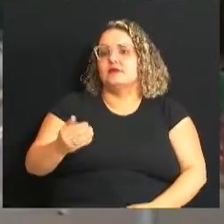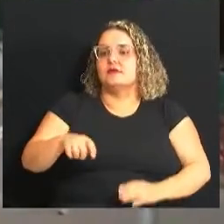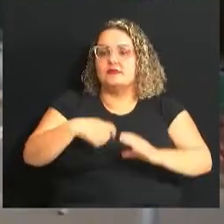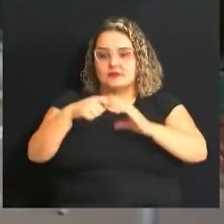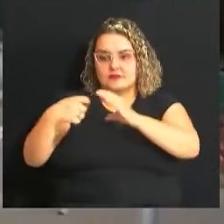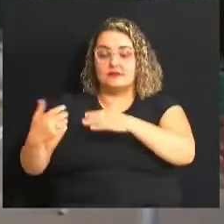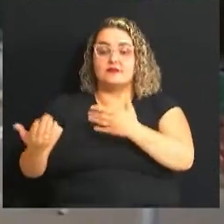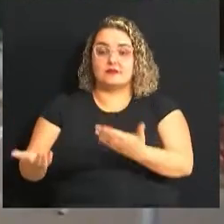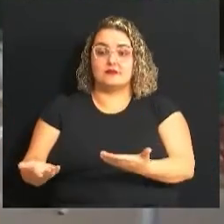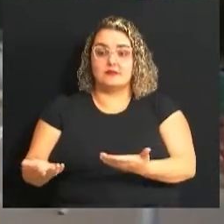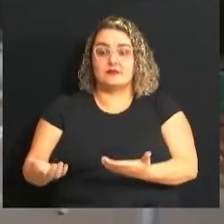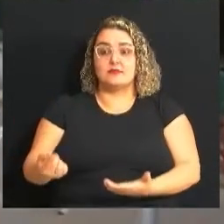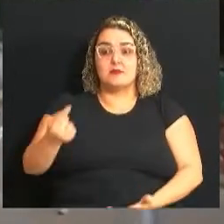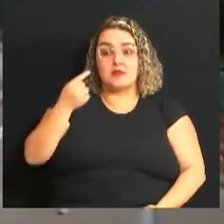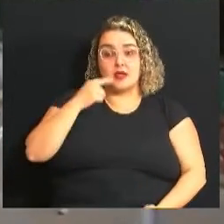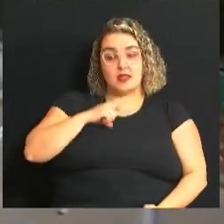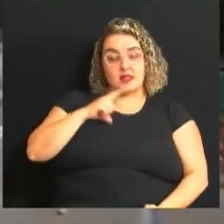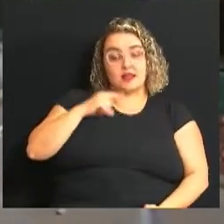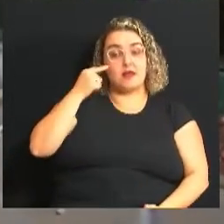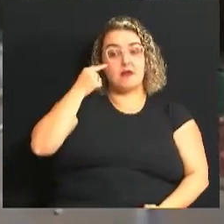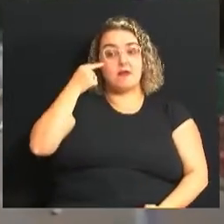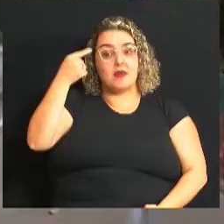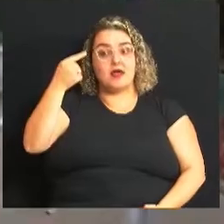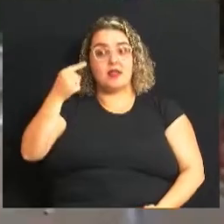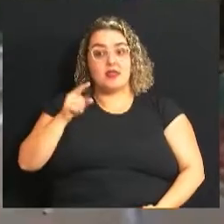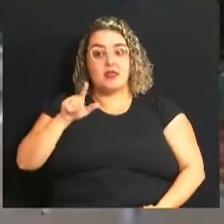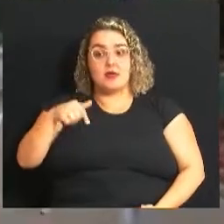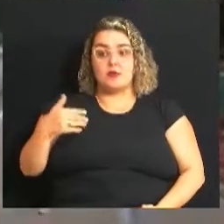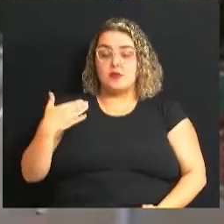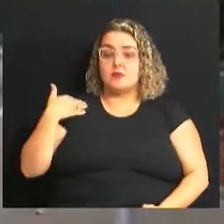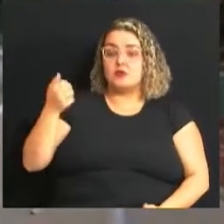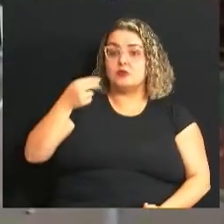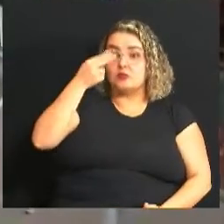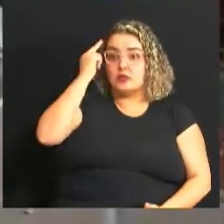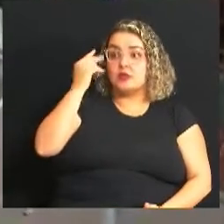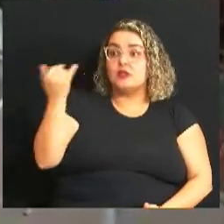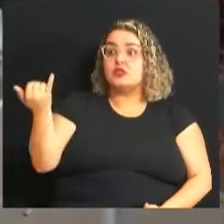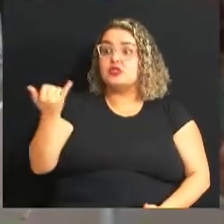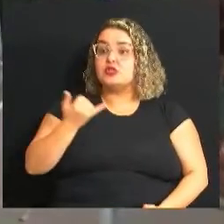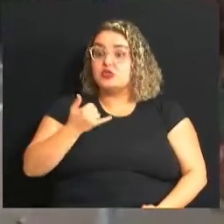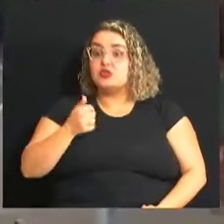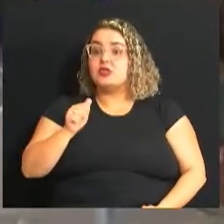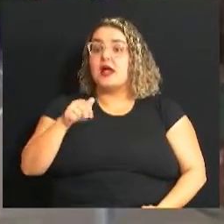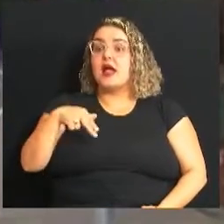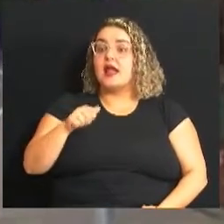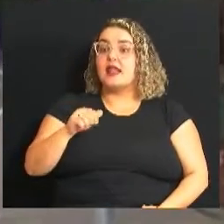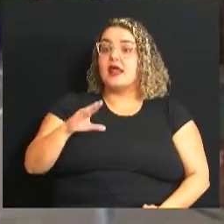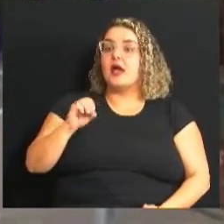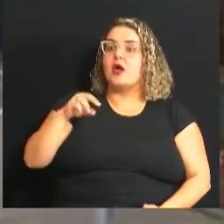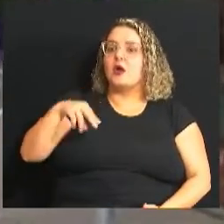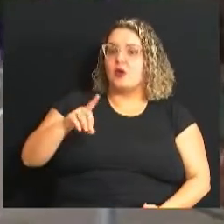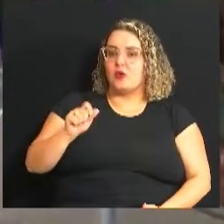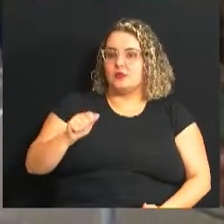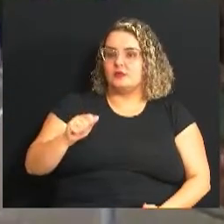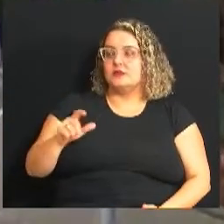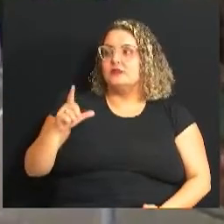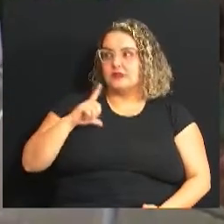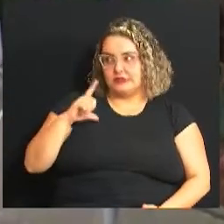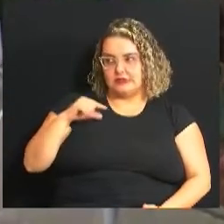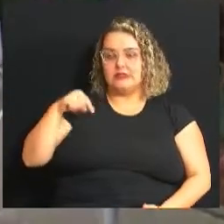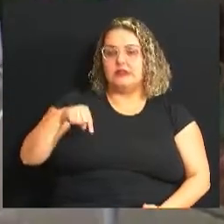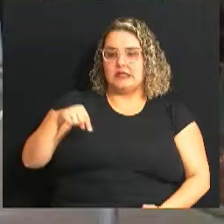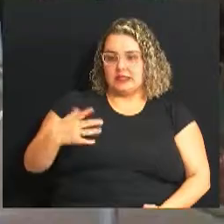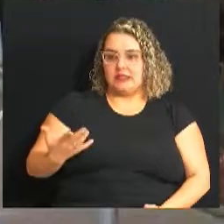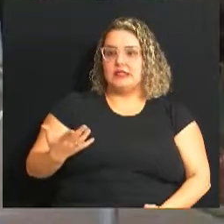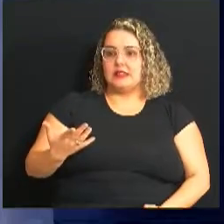aí, para a gente ter uma noção, né? Logo que você me chamou, Gabriel, você disse aí da anaconda. Tem a anaconda aqui e ela está sendo